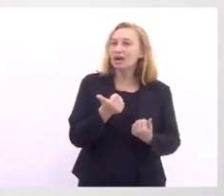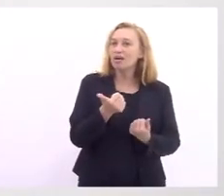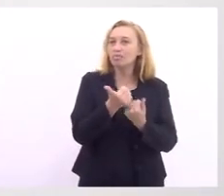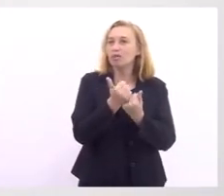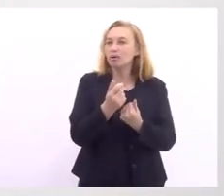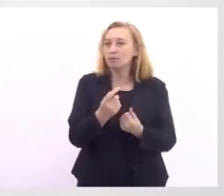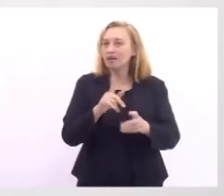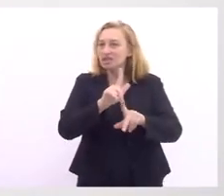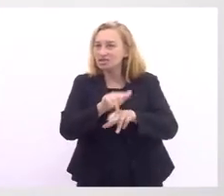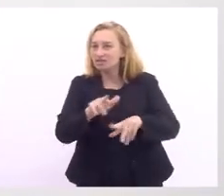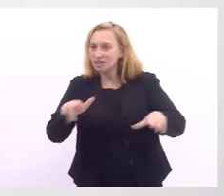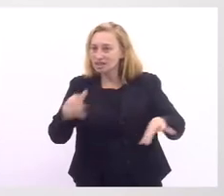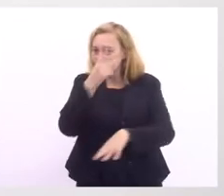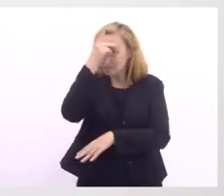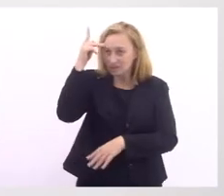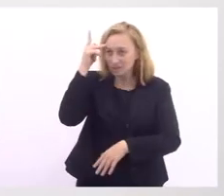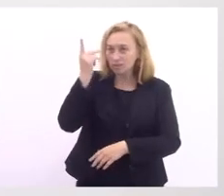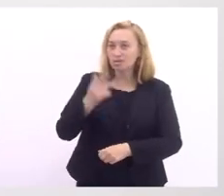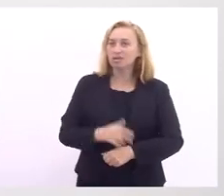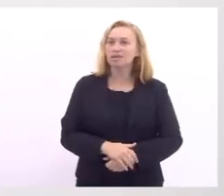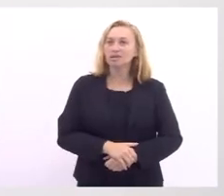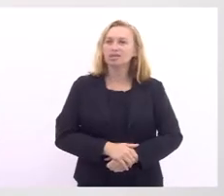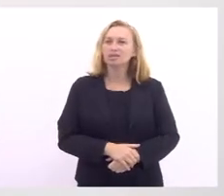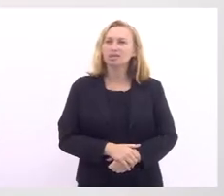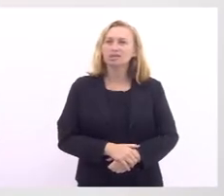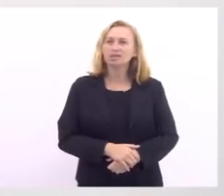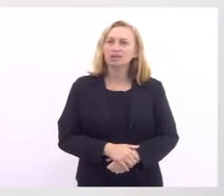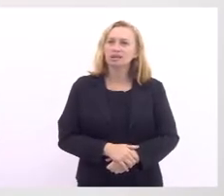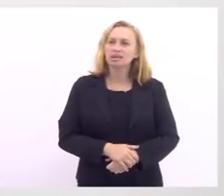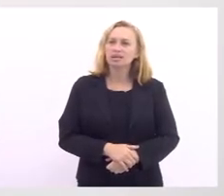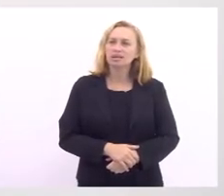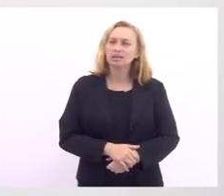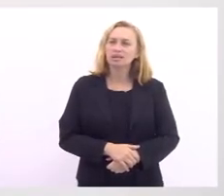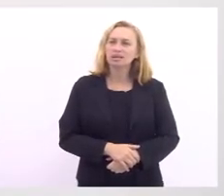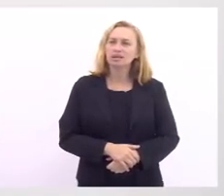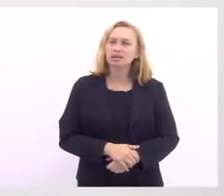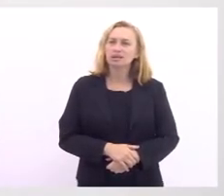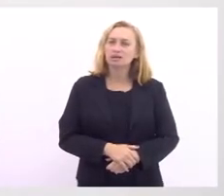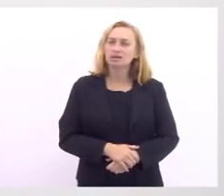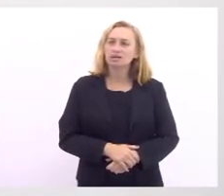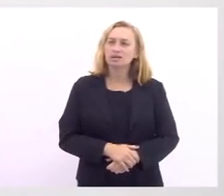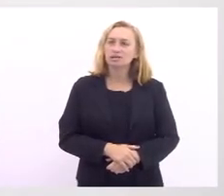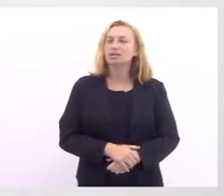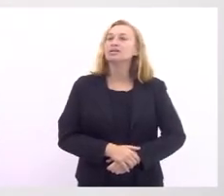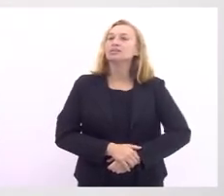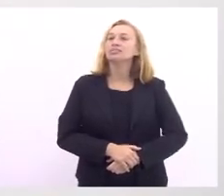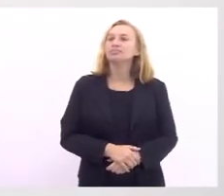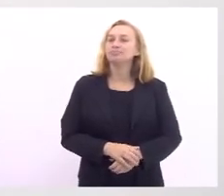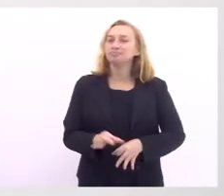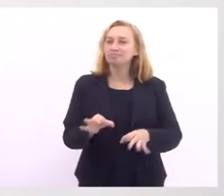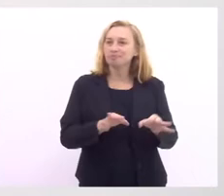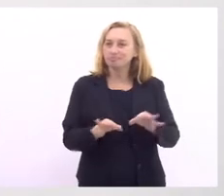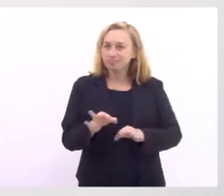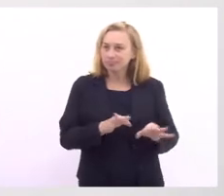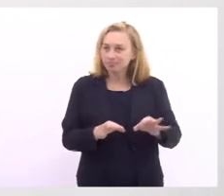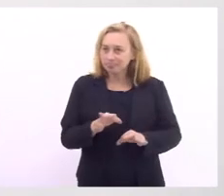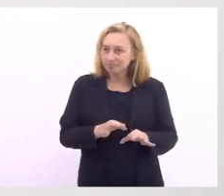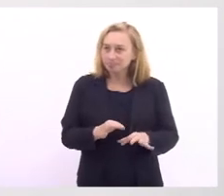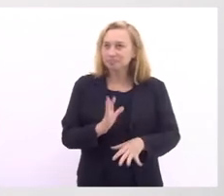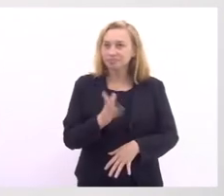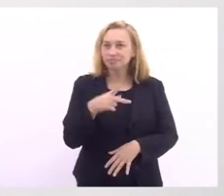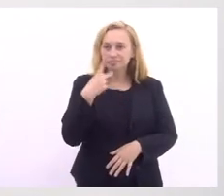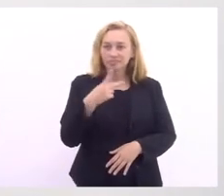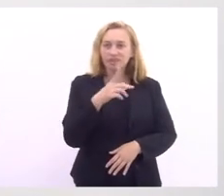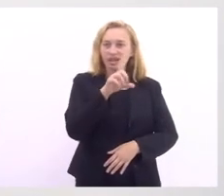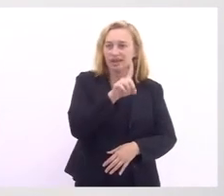direto e se acaso é uma brigo para diversas organizações eu já